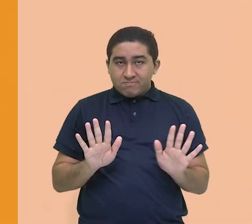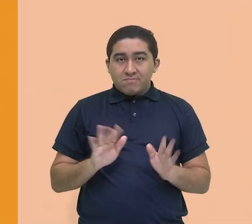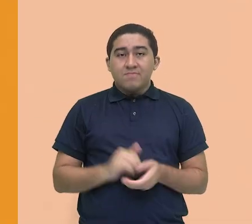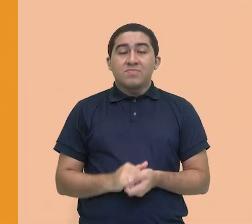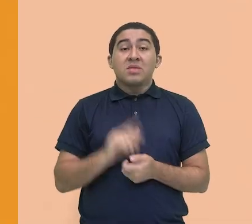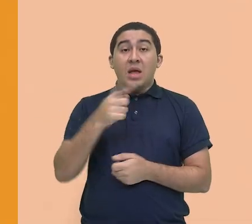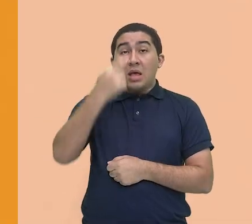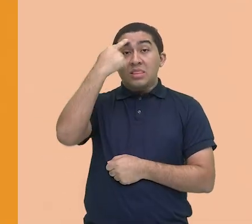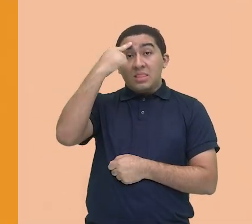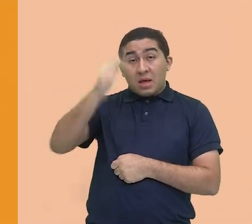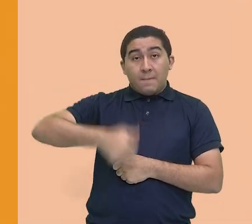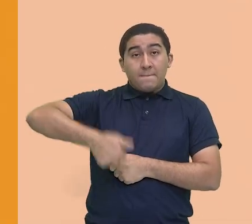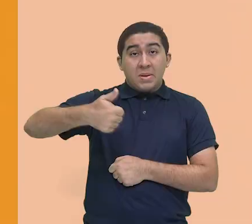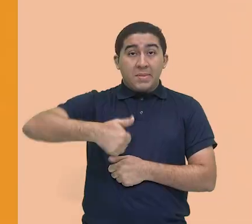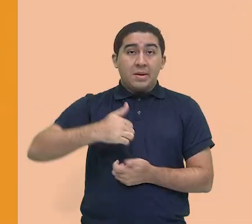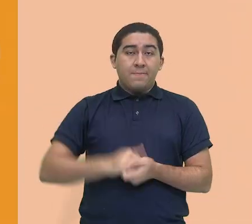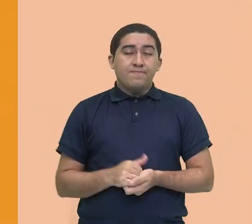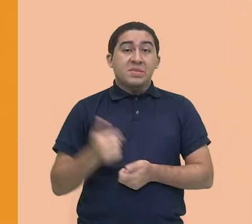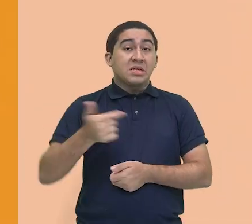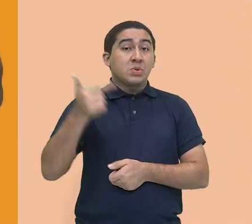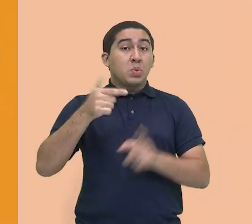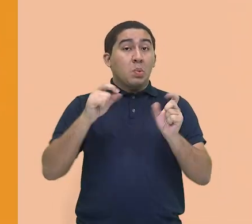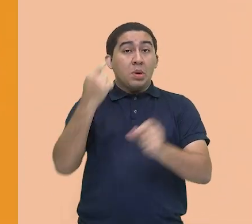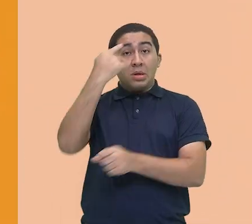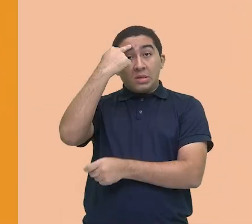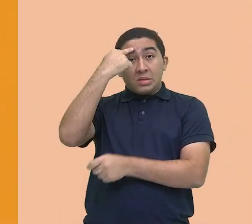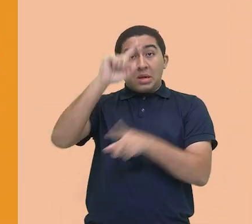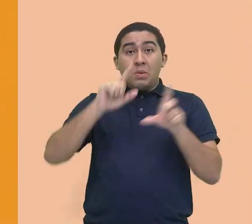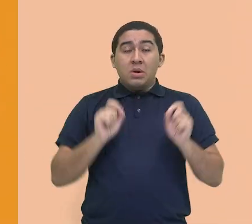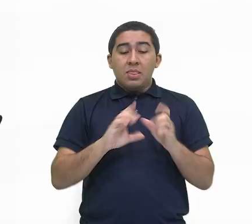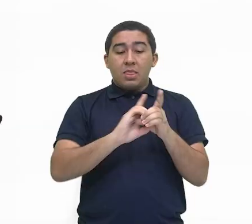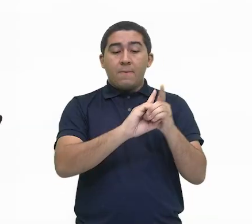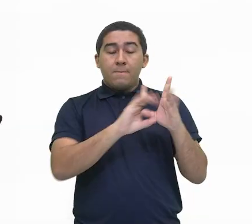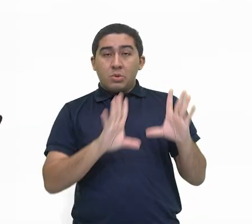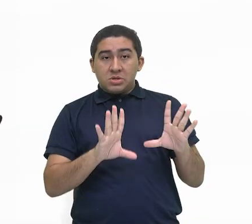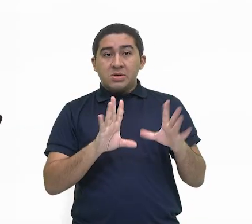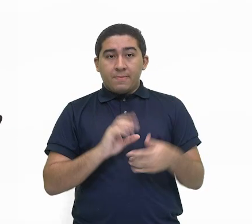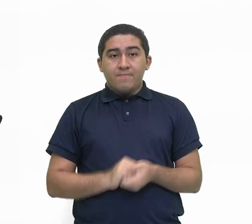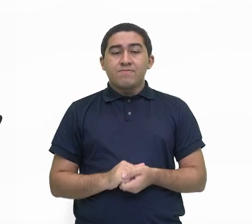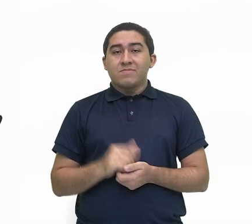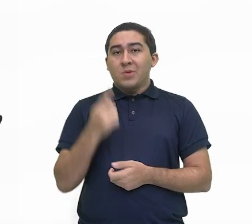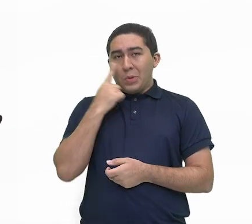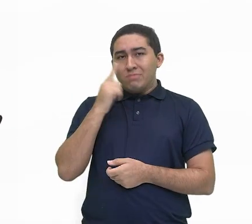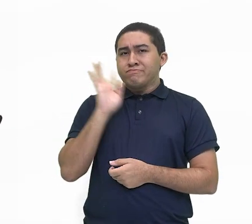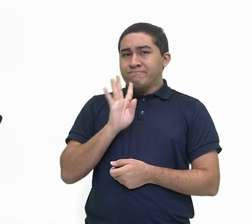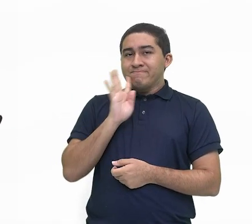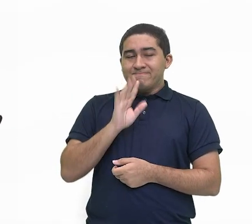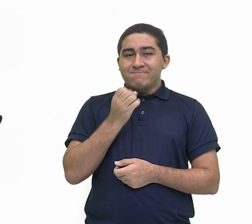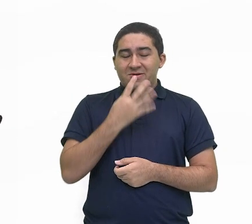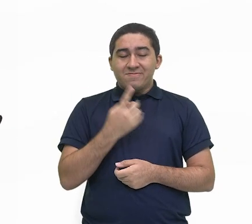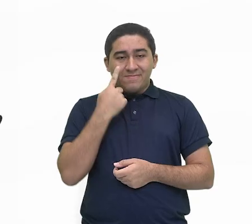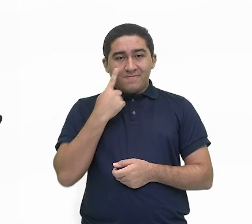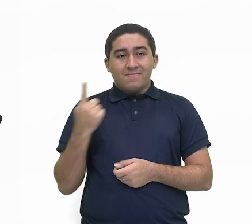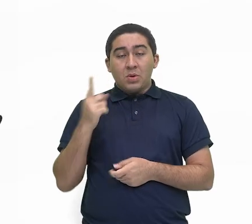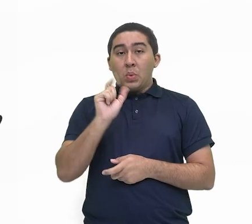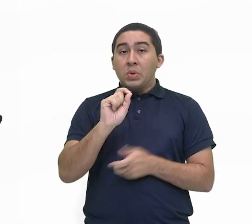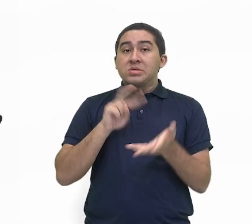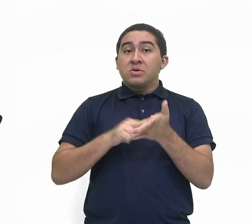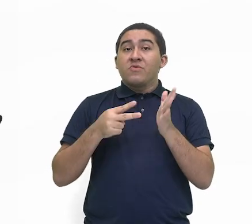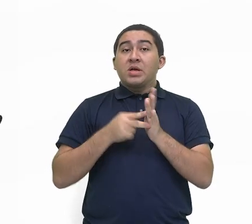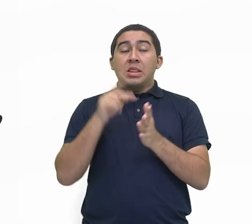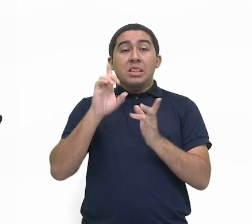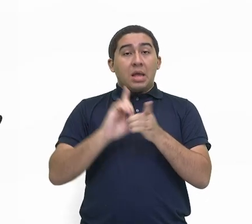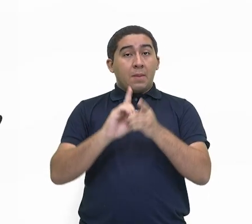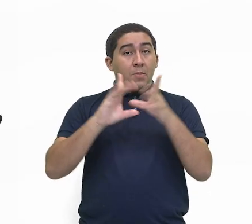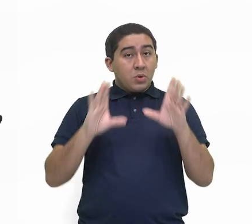primeira ideia. A segunda ideia é a ideia de democracia. Olha só que legal, né? O que é a